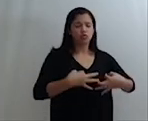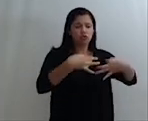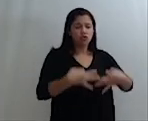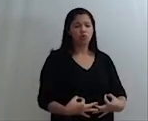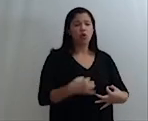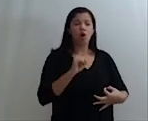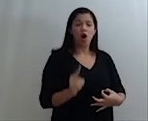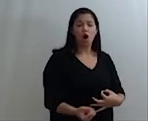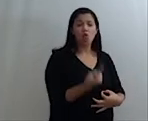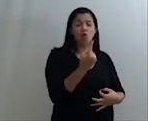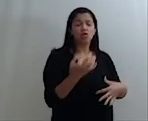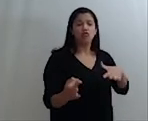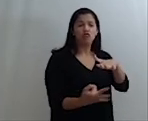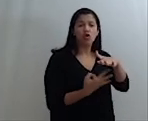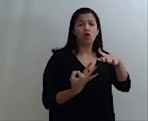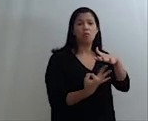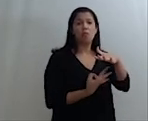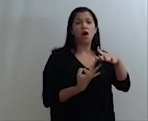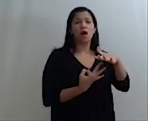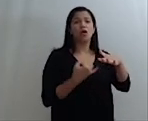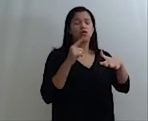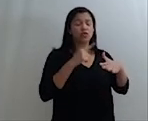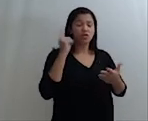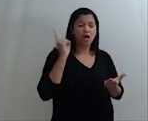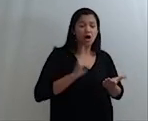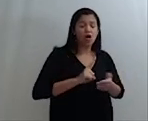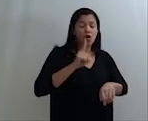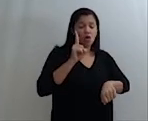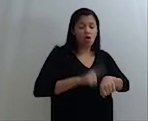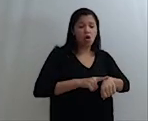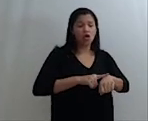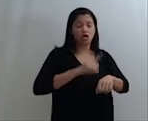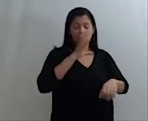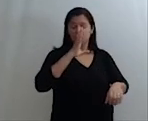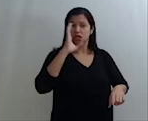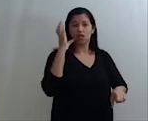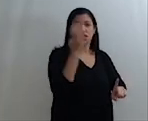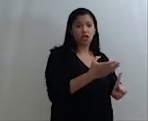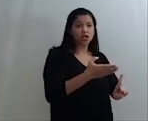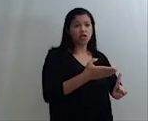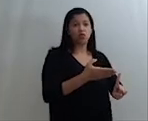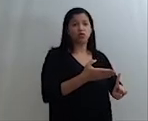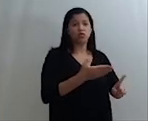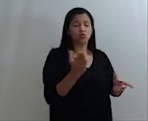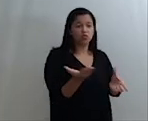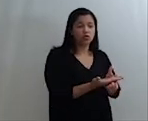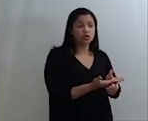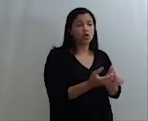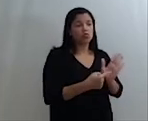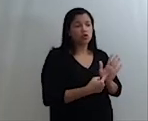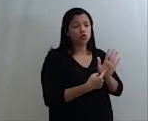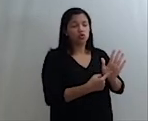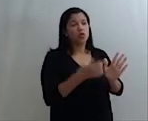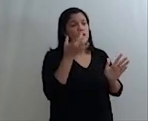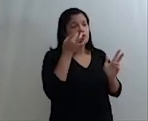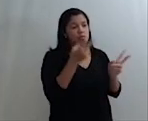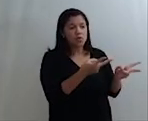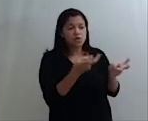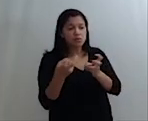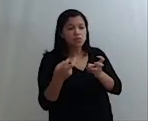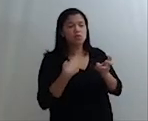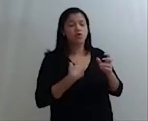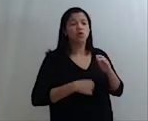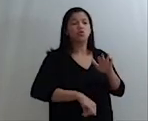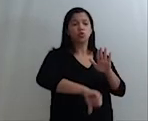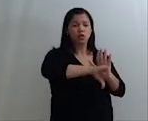serviu de base ao juízo na condenação imposta Ou seja a revelada pelo reconhecimento a persecução criminal É sim